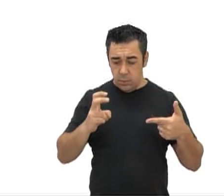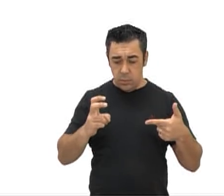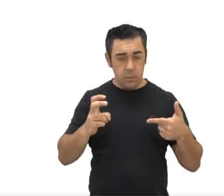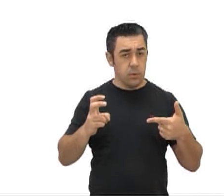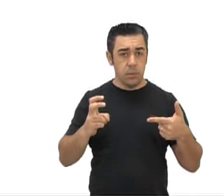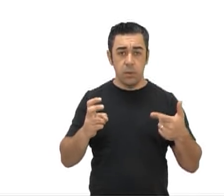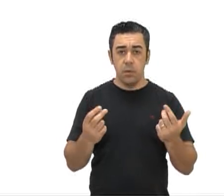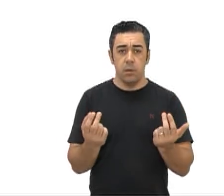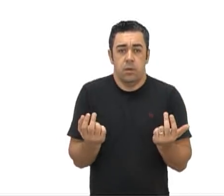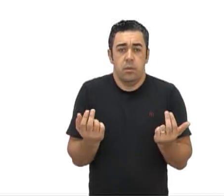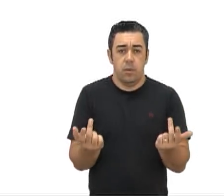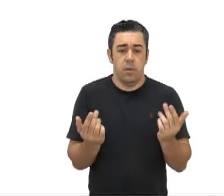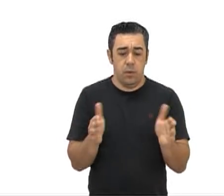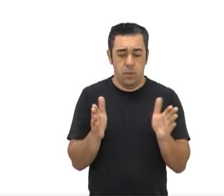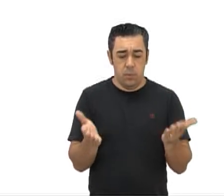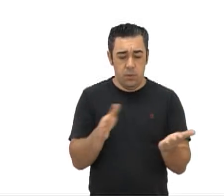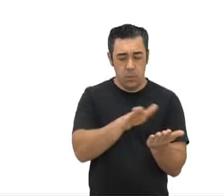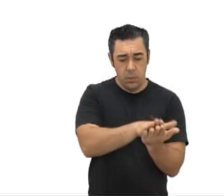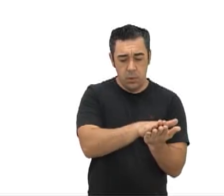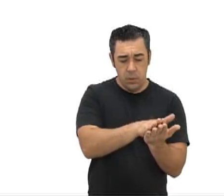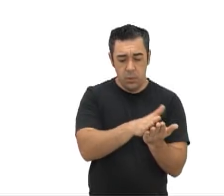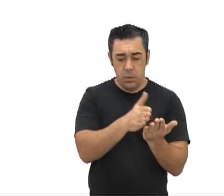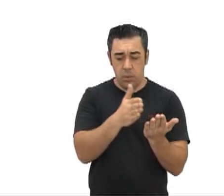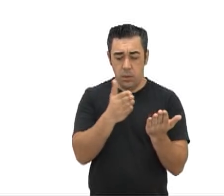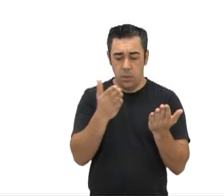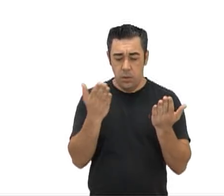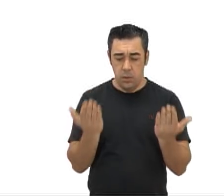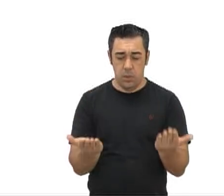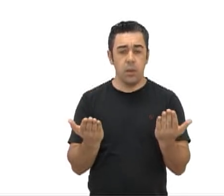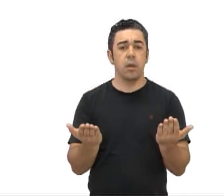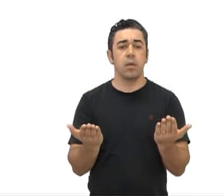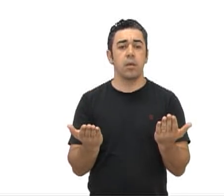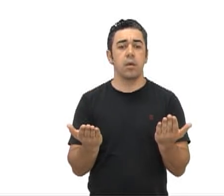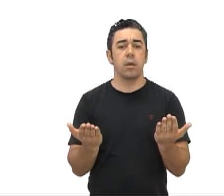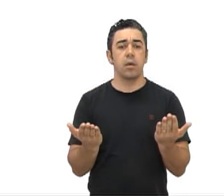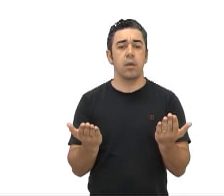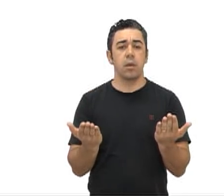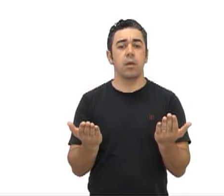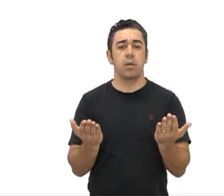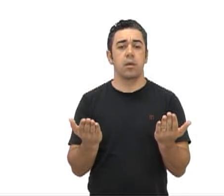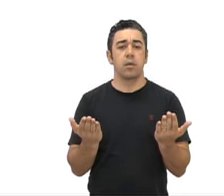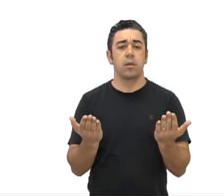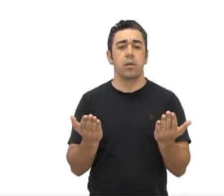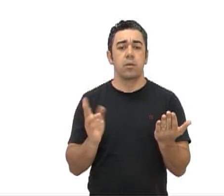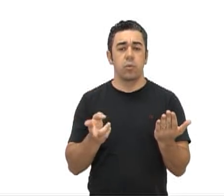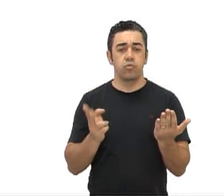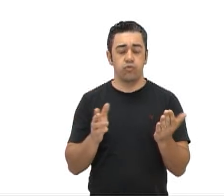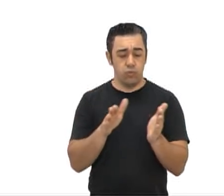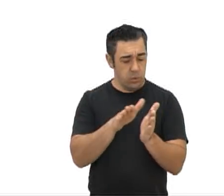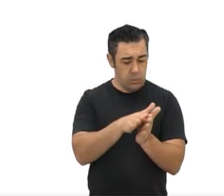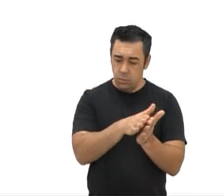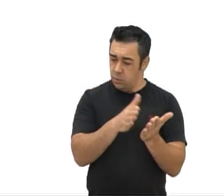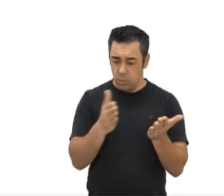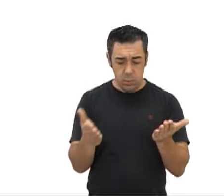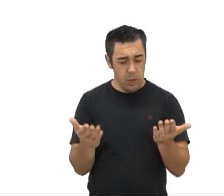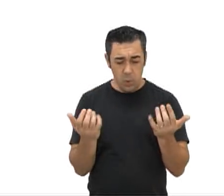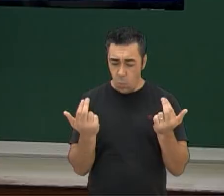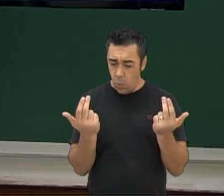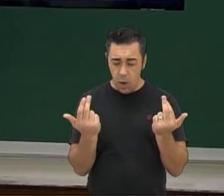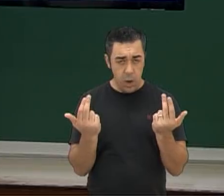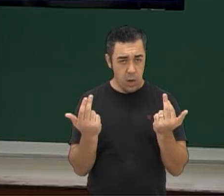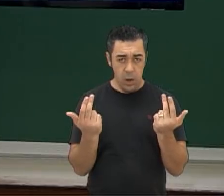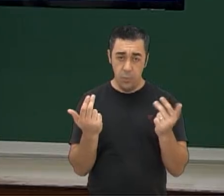dobra dessa figura do número 2 para o lado direito, ele mantém a mesma proporção, só